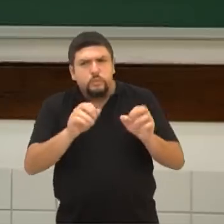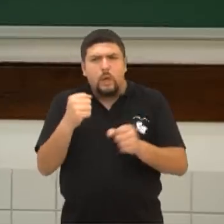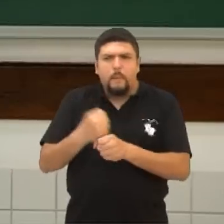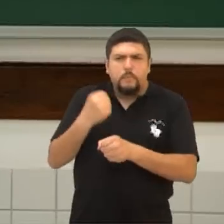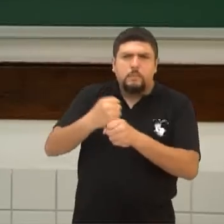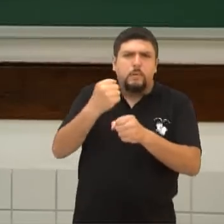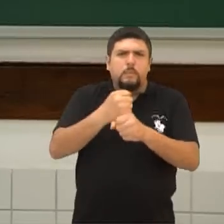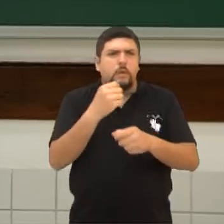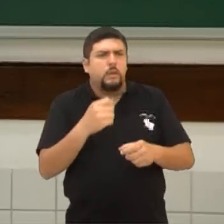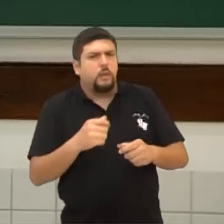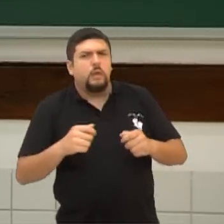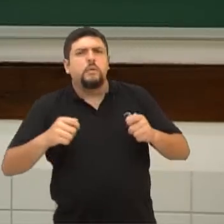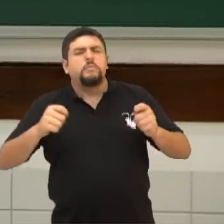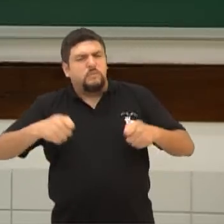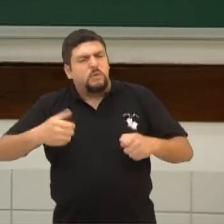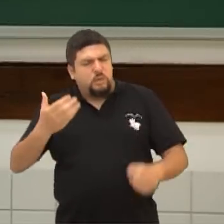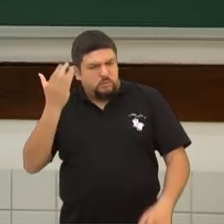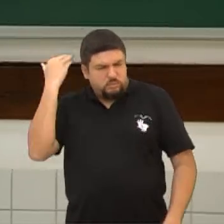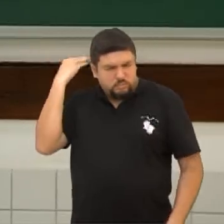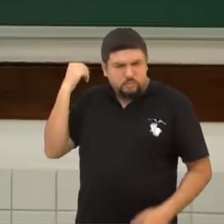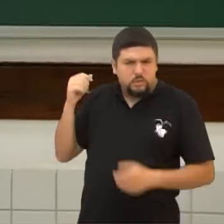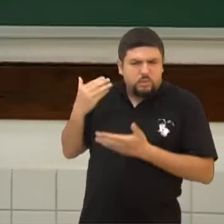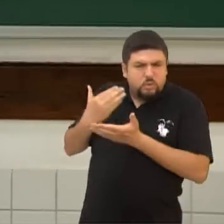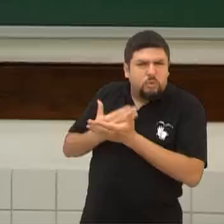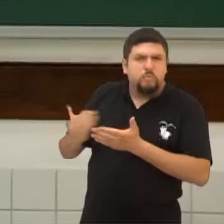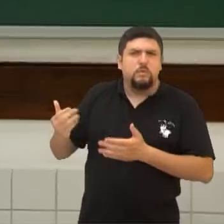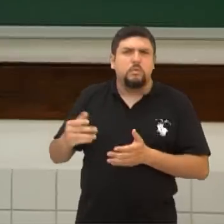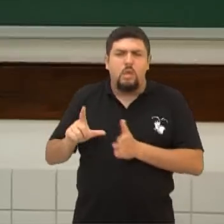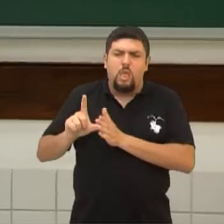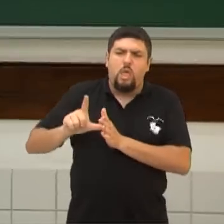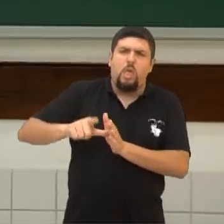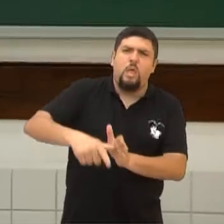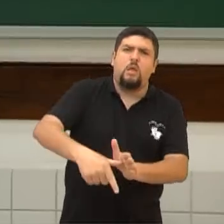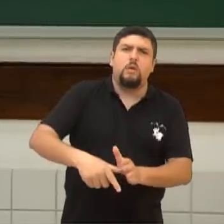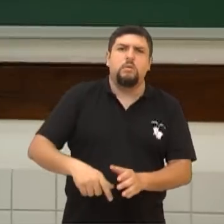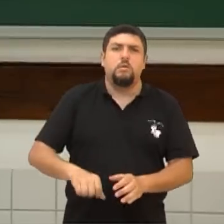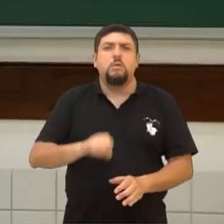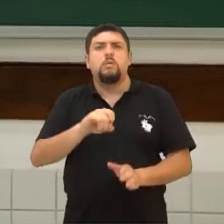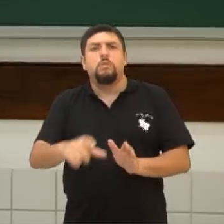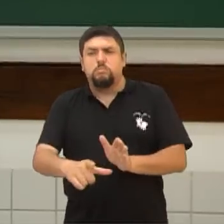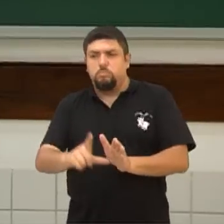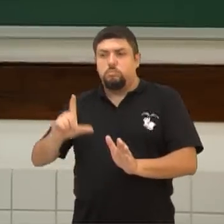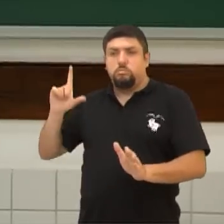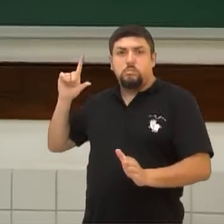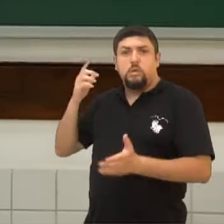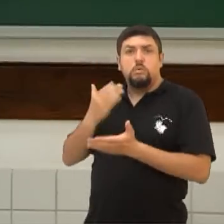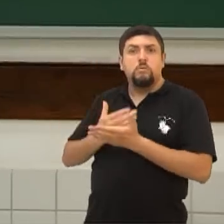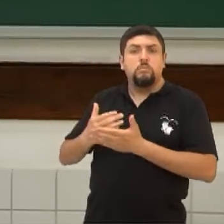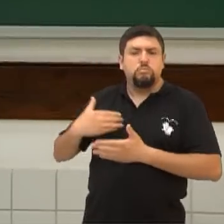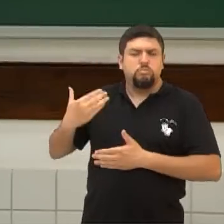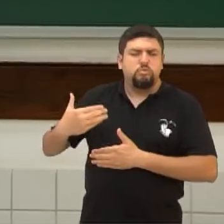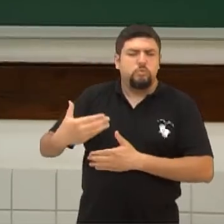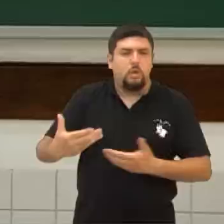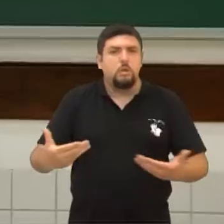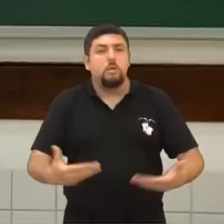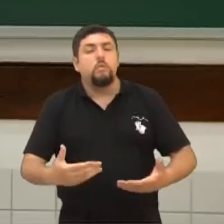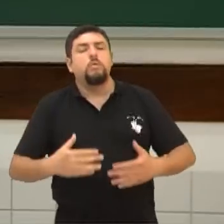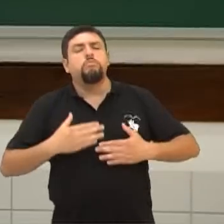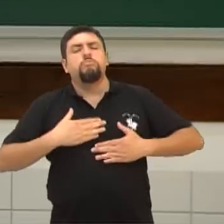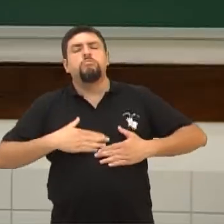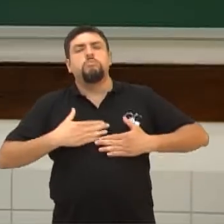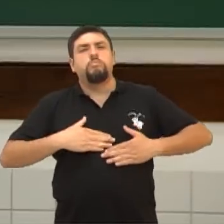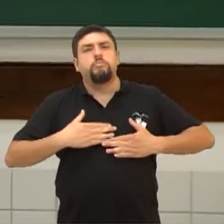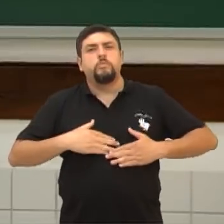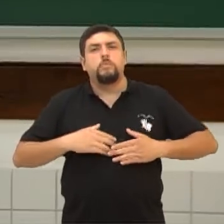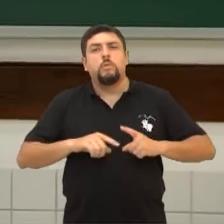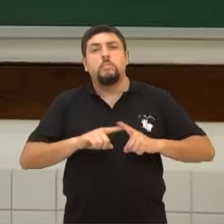obras, deveríamos ter feito lá atrás. Se nós tivéssemos feito tudo isso, não estaríamos passando por isso